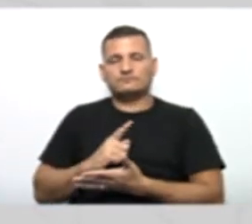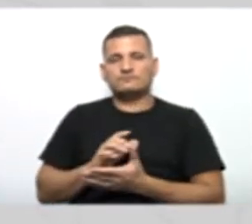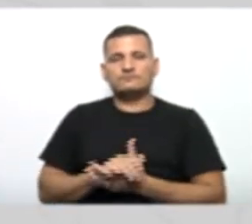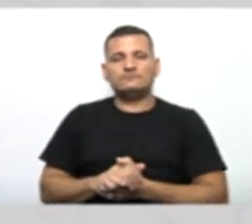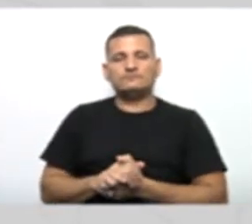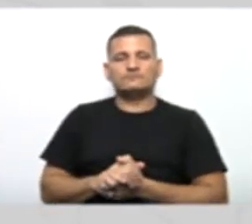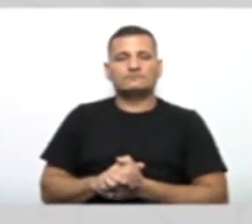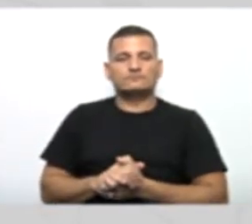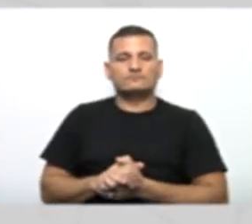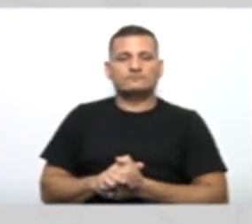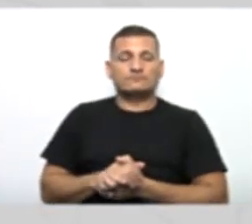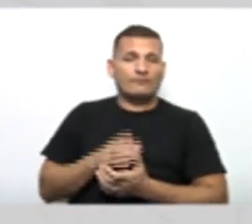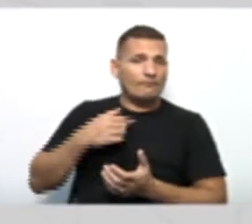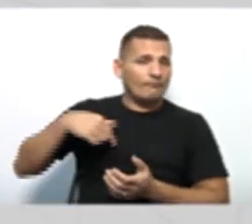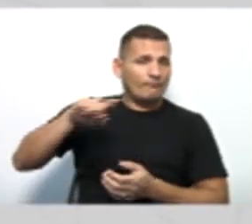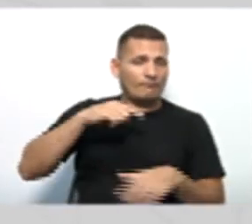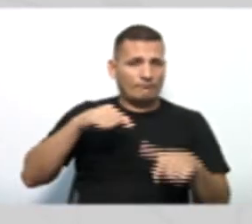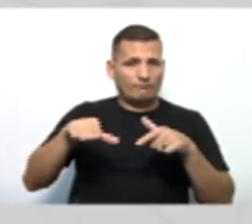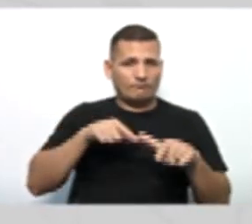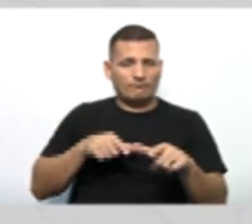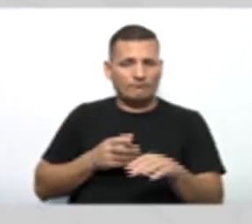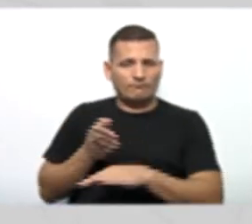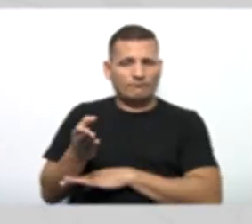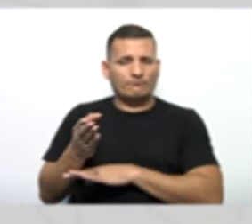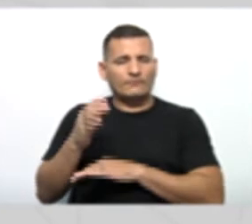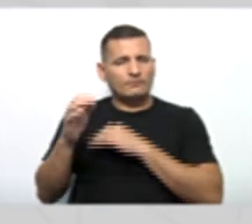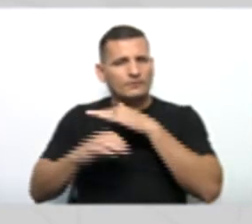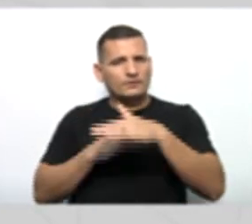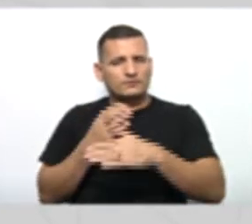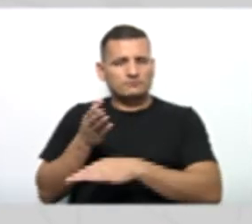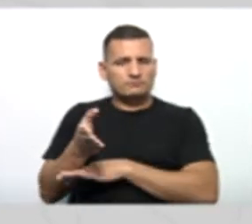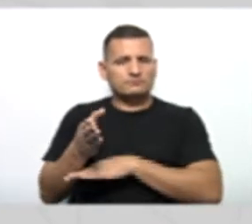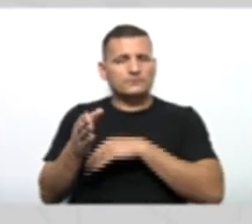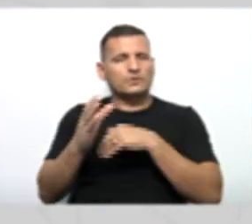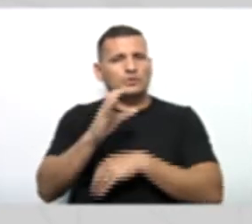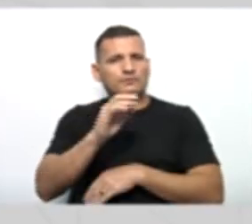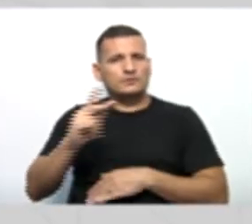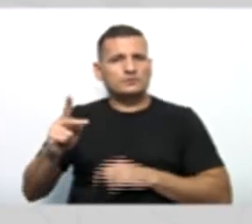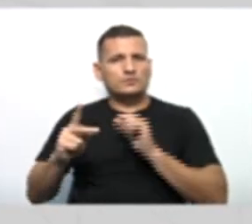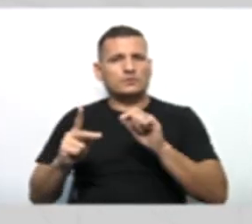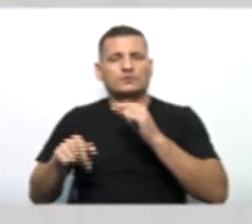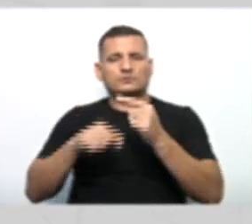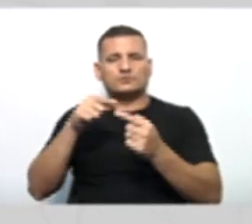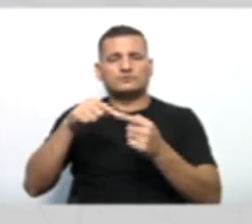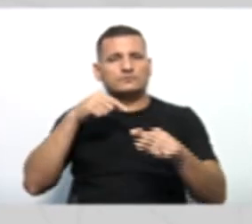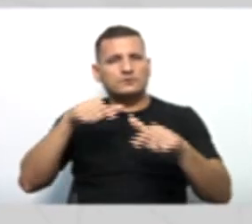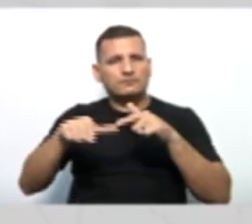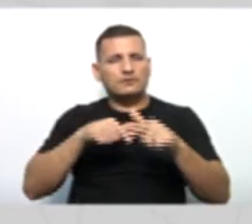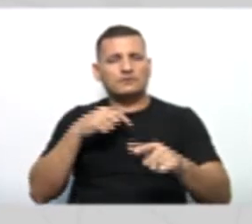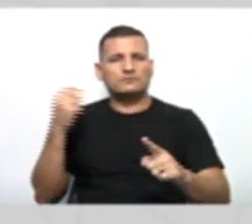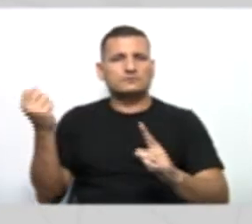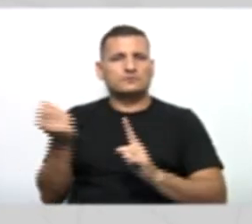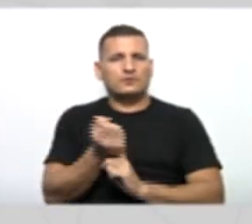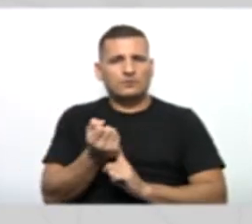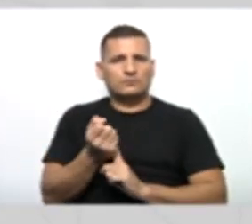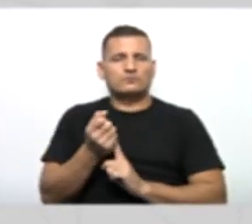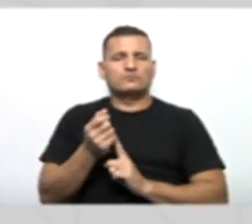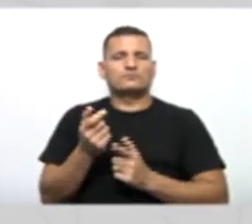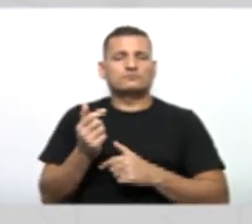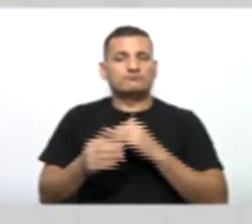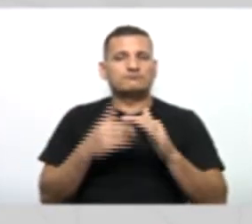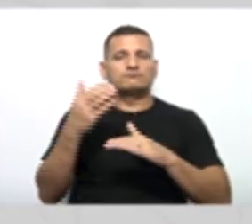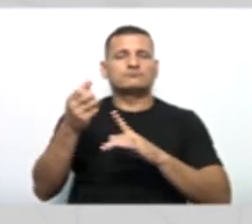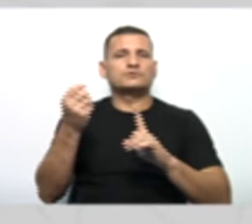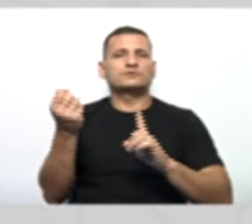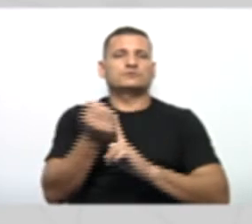trabalhamos nós vamos ter uma empresa nós vamos para uma cooperativa com o objetivo de trabalhar pelo social com o objetivo de construir uma sociedade